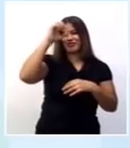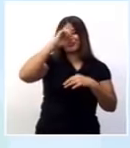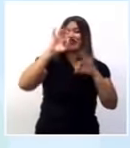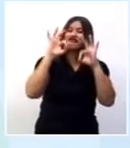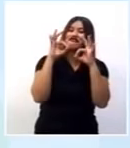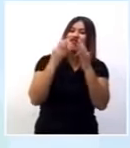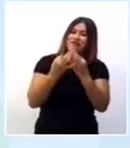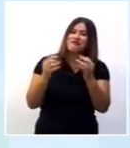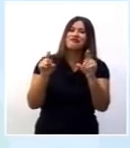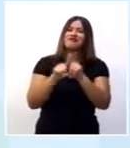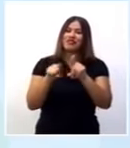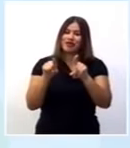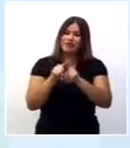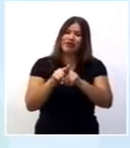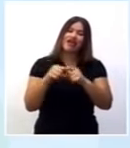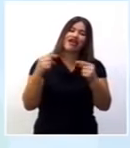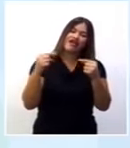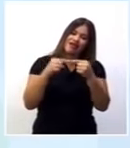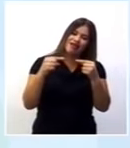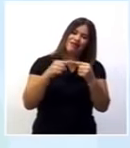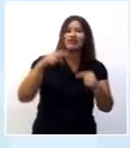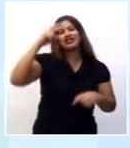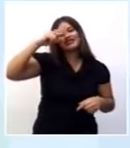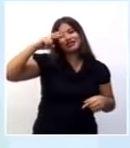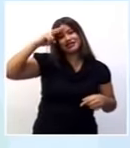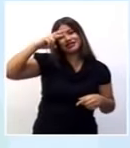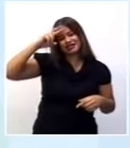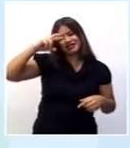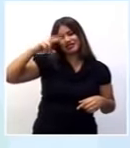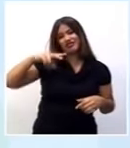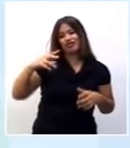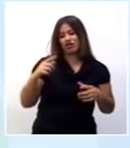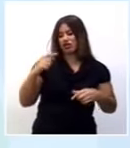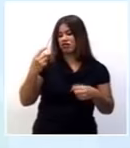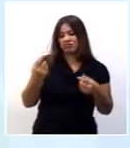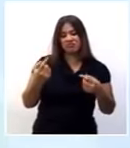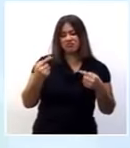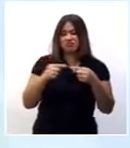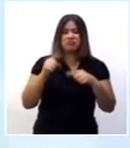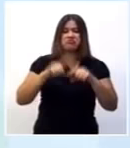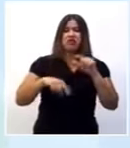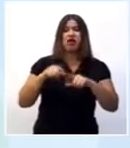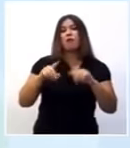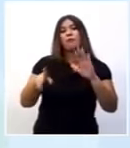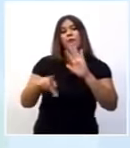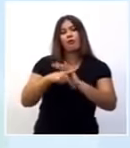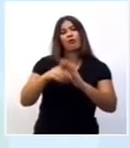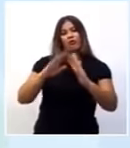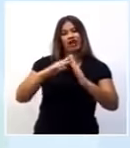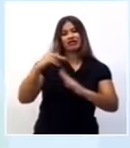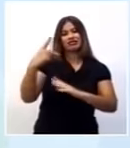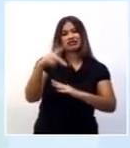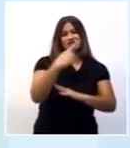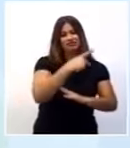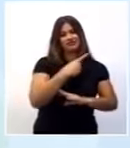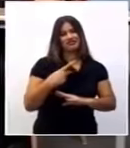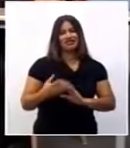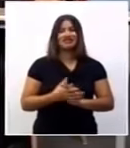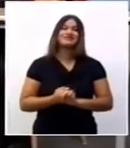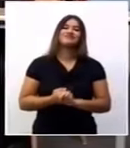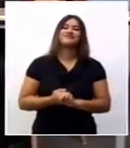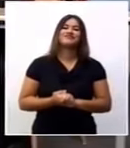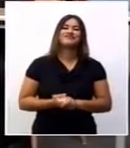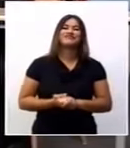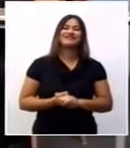com a família sobre atitude historiadora, com os objetos que vocês têm na casa de vocês, ok? Eu quero